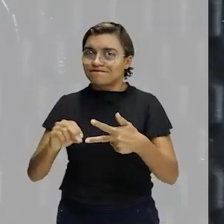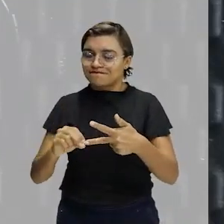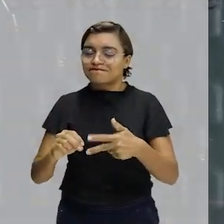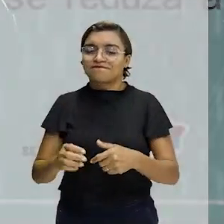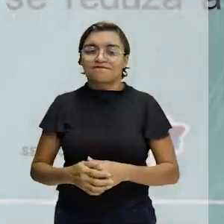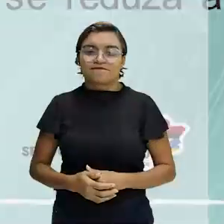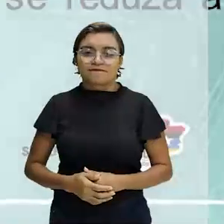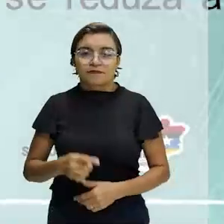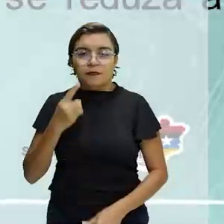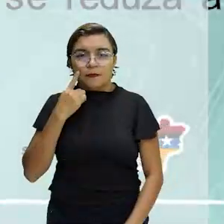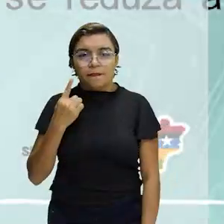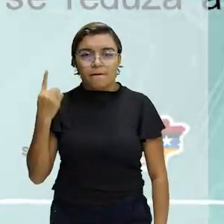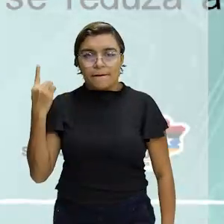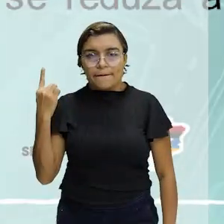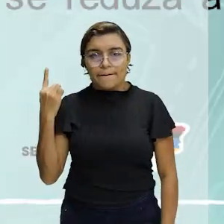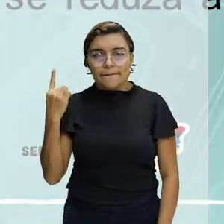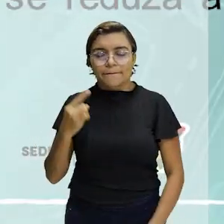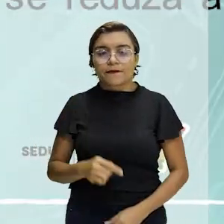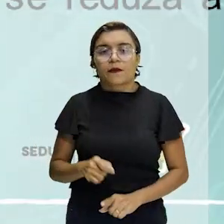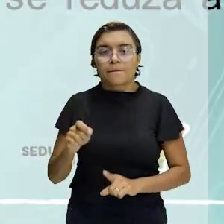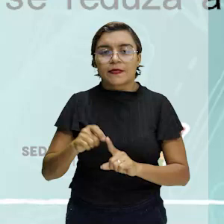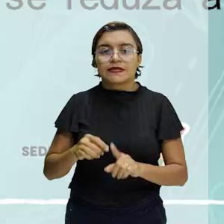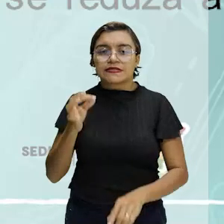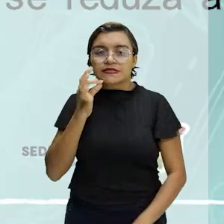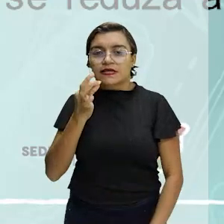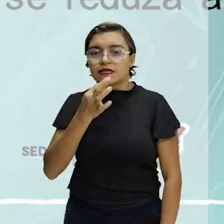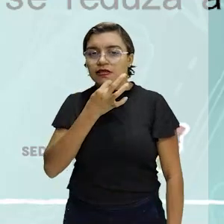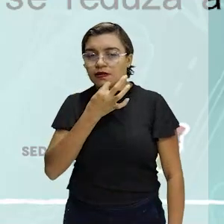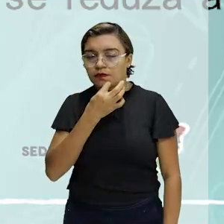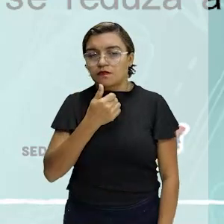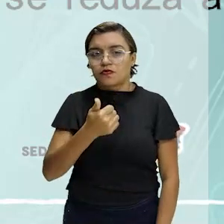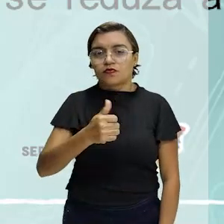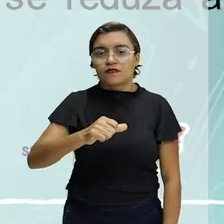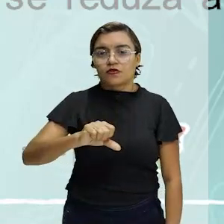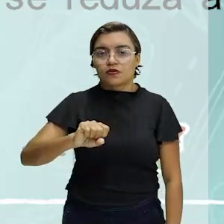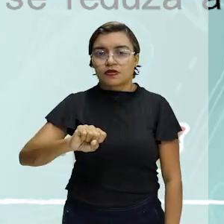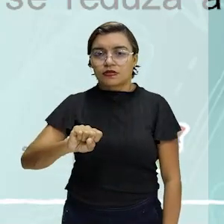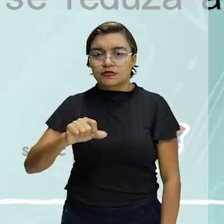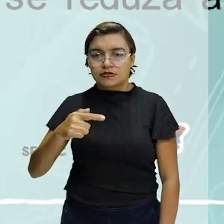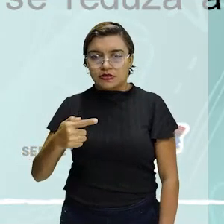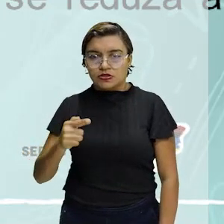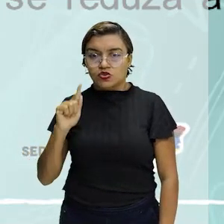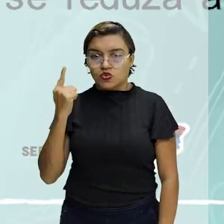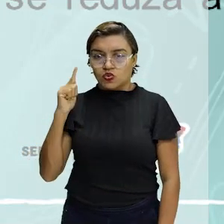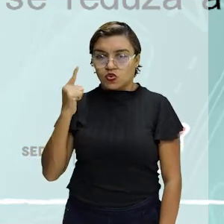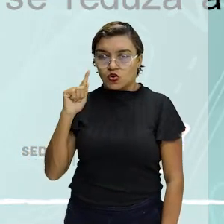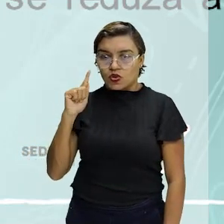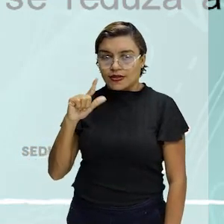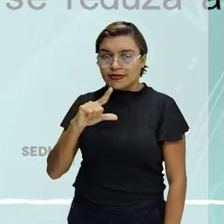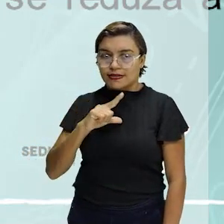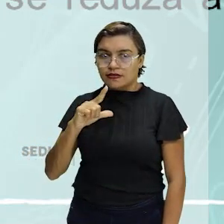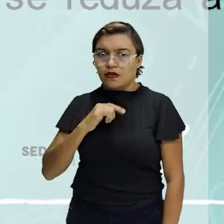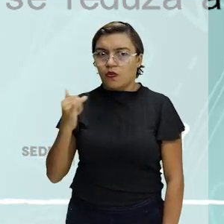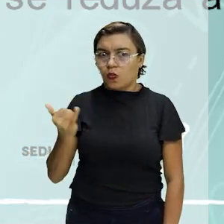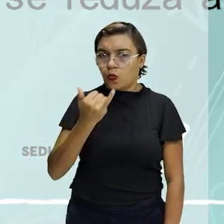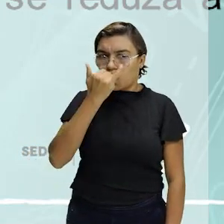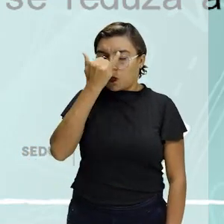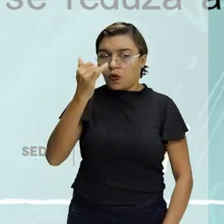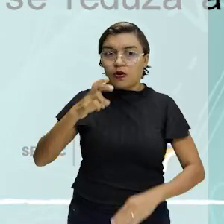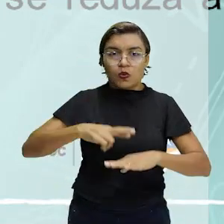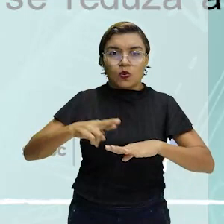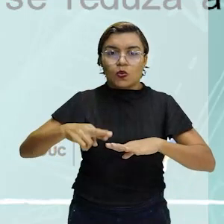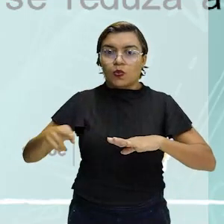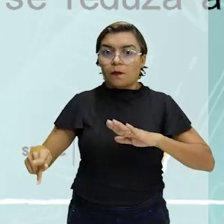Diz o seguinte: em setembro de 1987, Goiânia foi palco do maior acidente